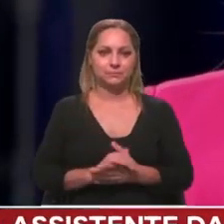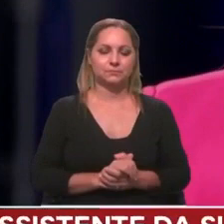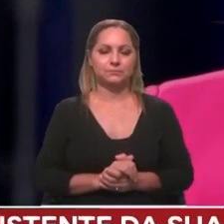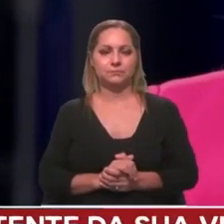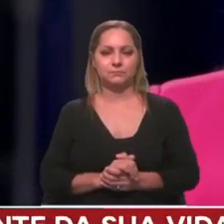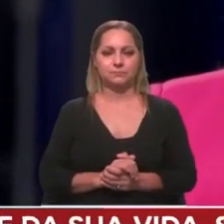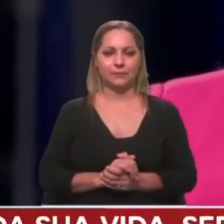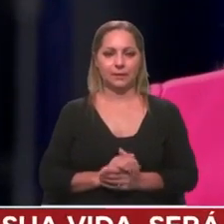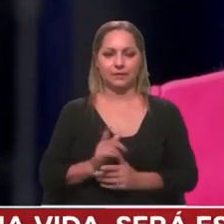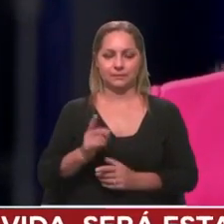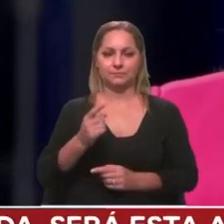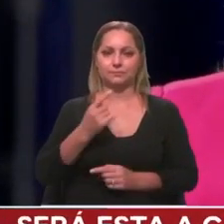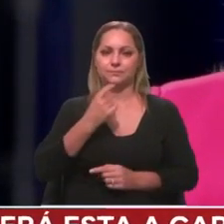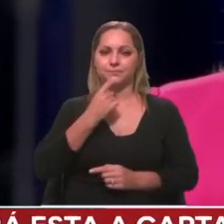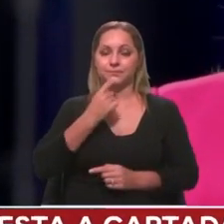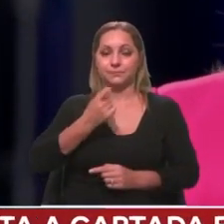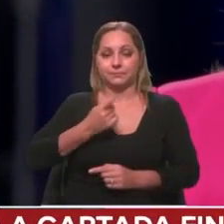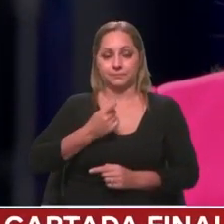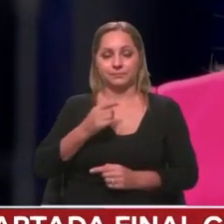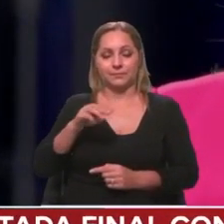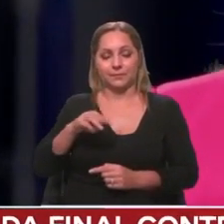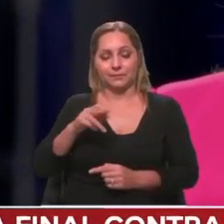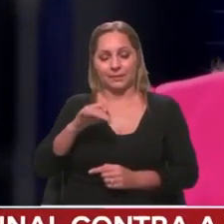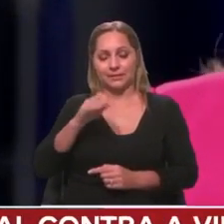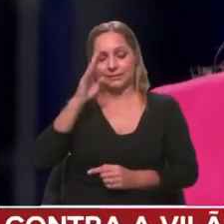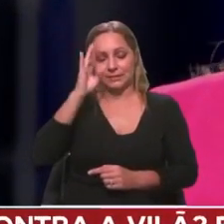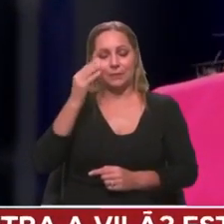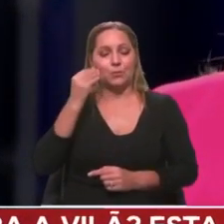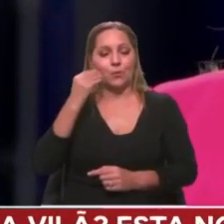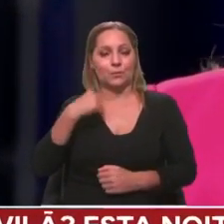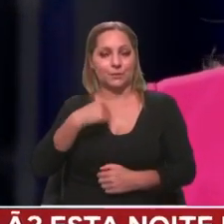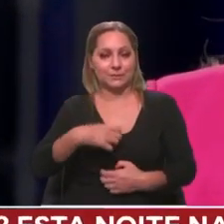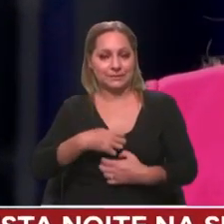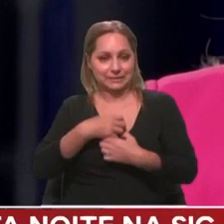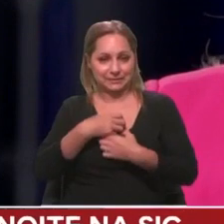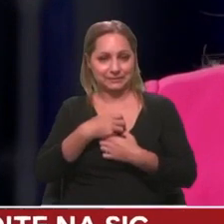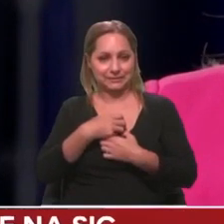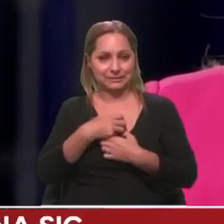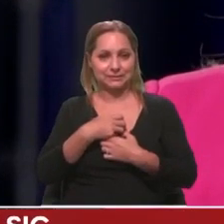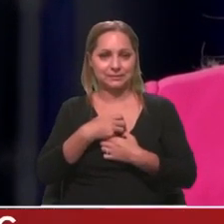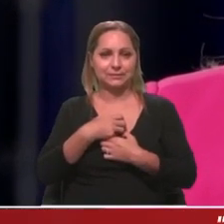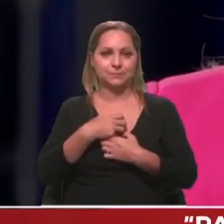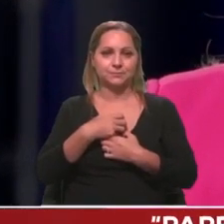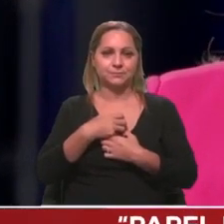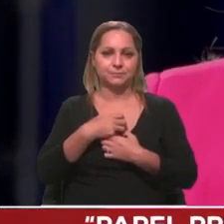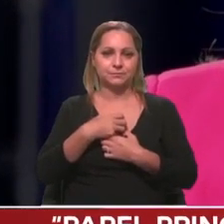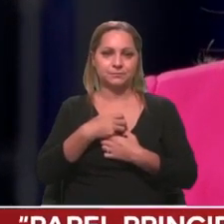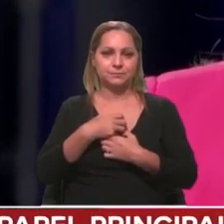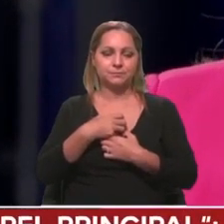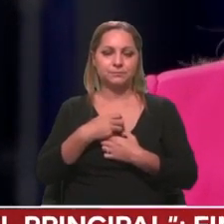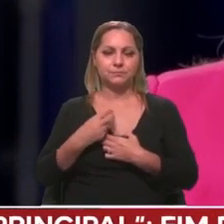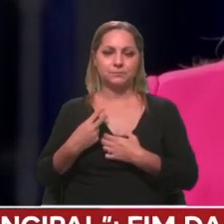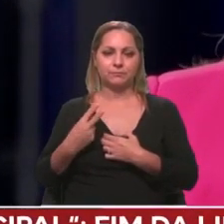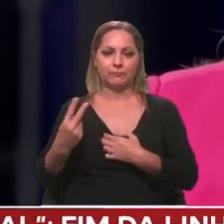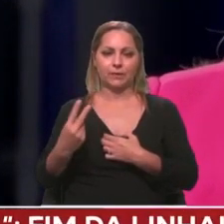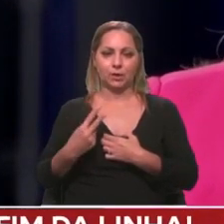a Maria está-me a fazer essa pergunta e sabe perfeitamente qual é o meu estado de espírito e como é que eu me sinto. Sim, Aliás, mas.